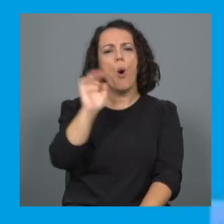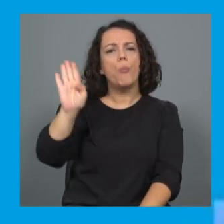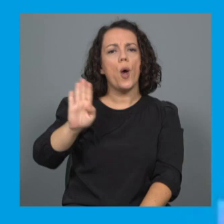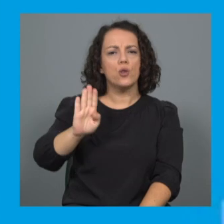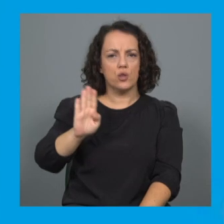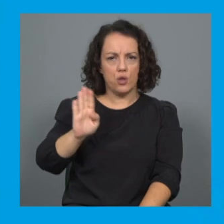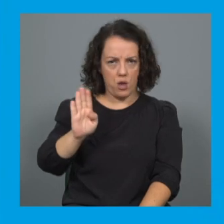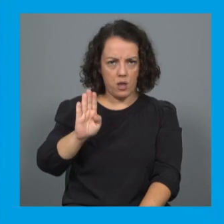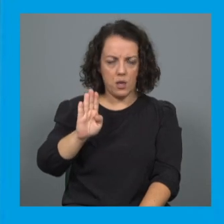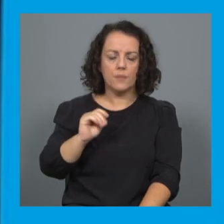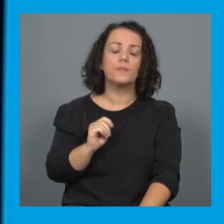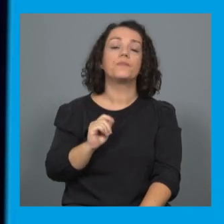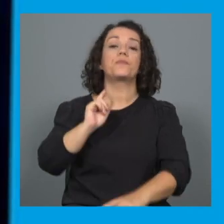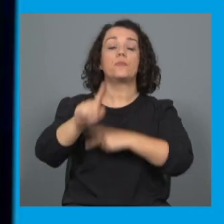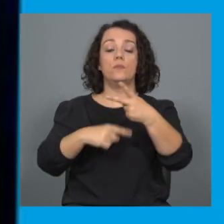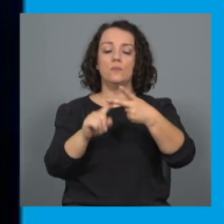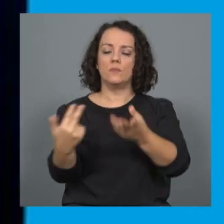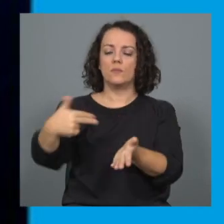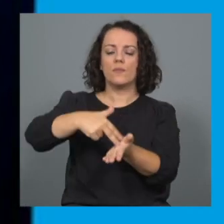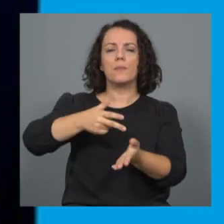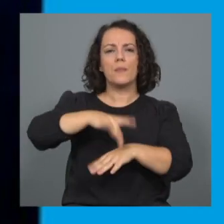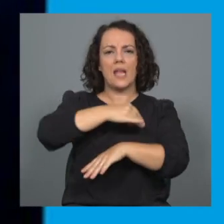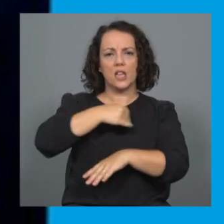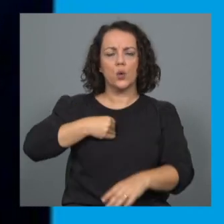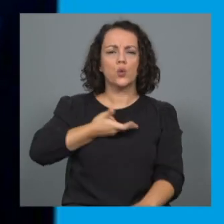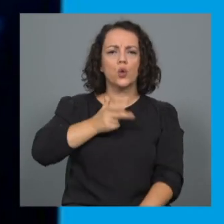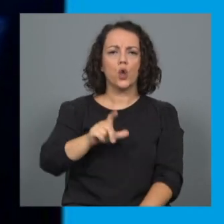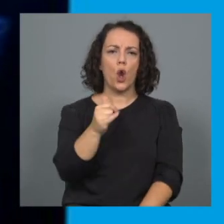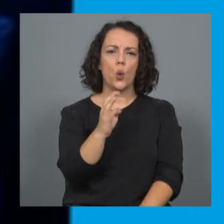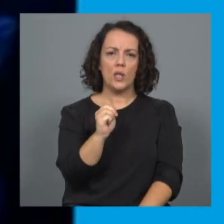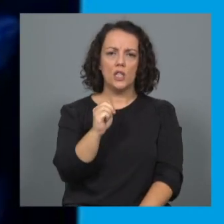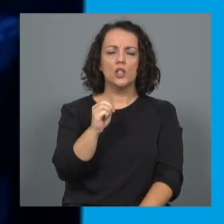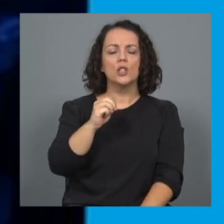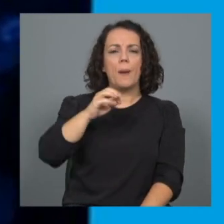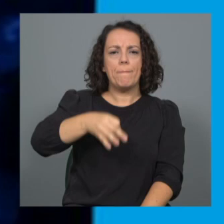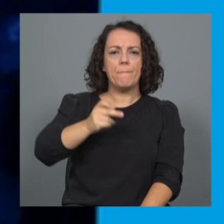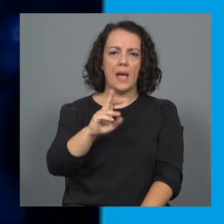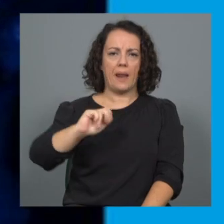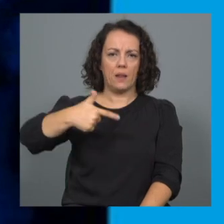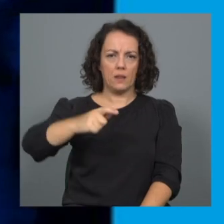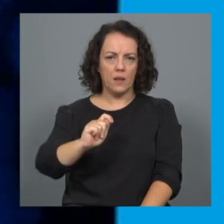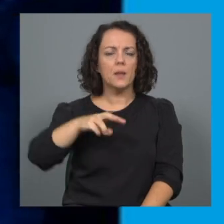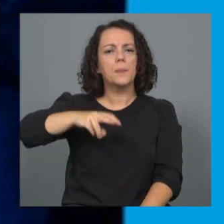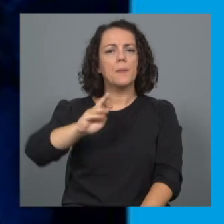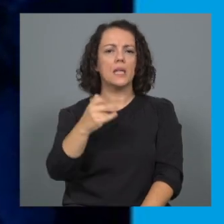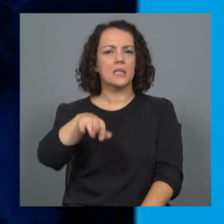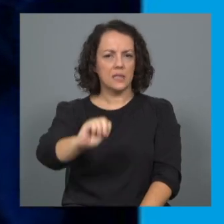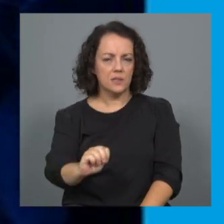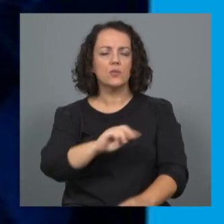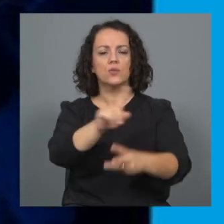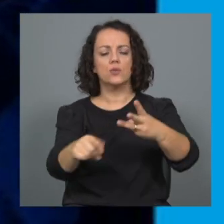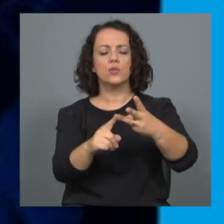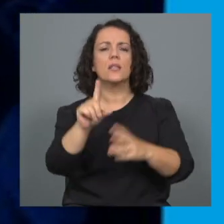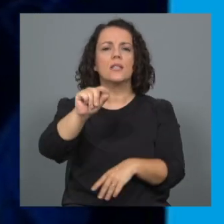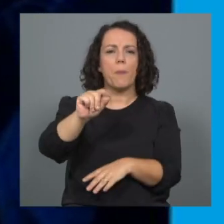a intervenção de um médico, o Dr. Luís Parente Martins, e de um debate também com a atual